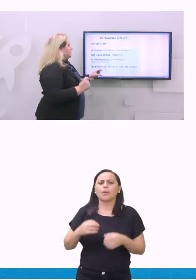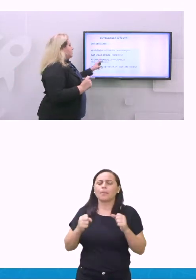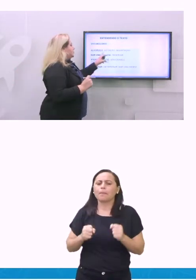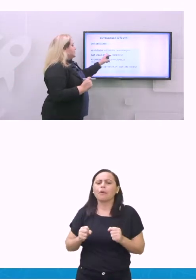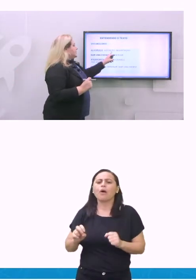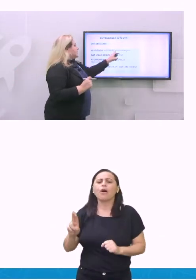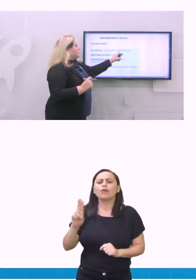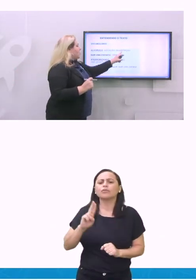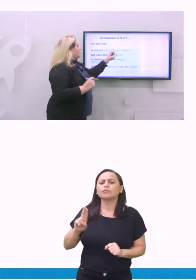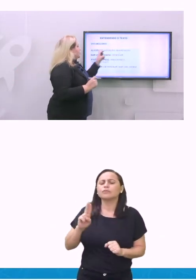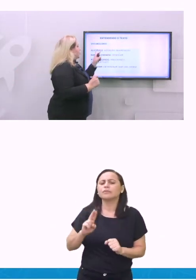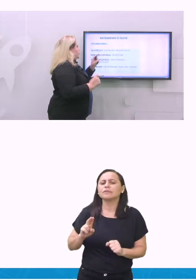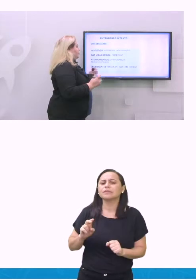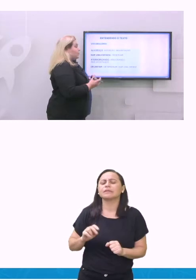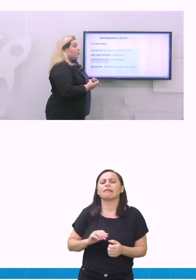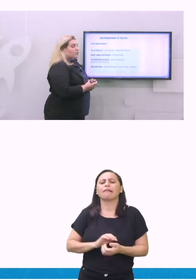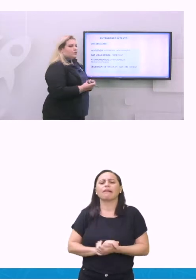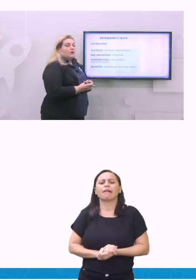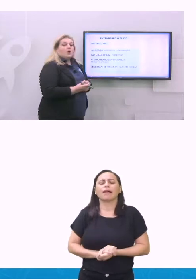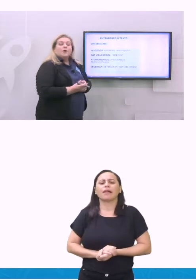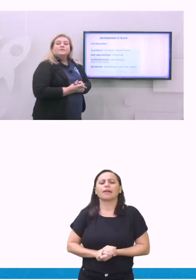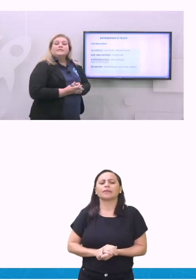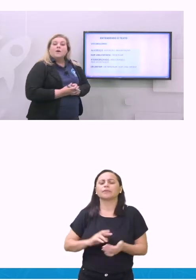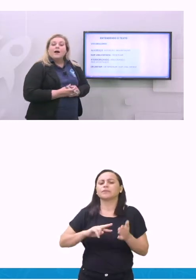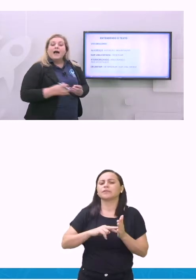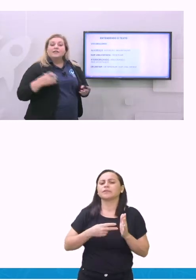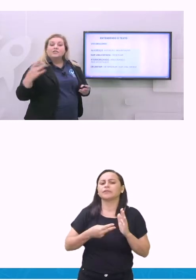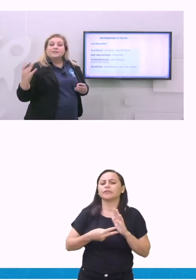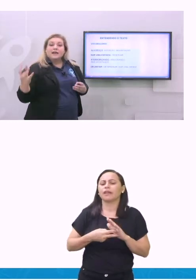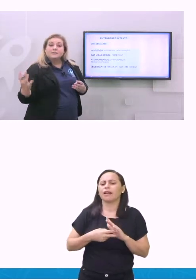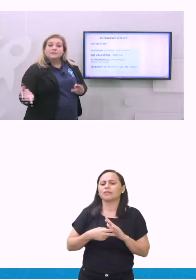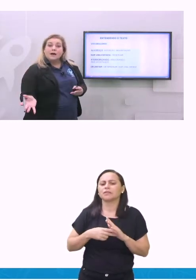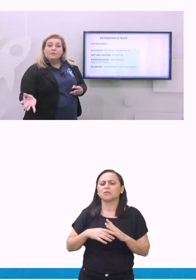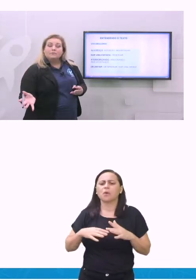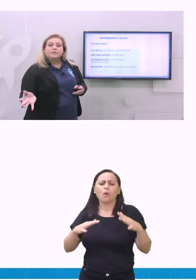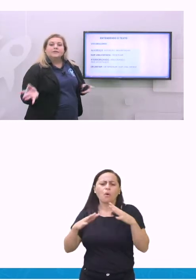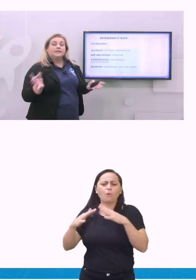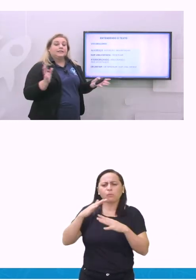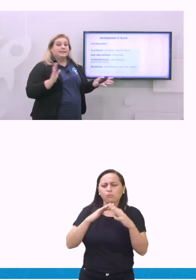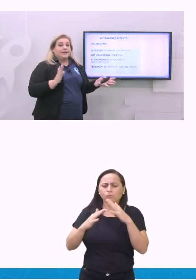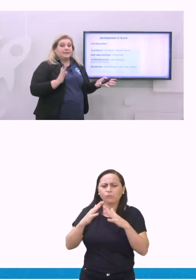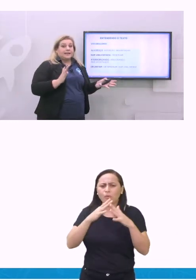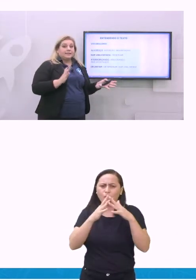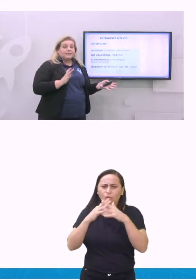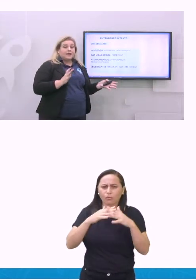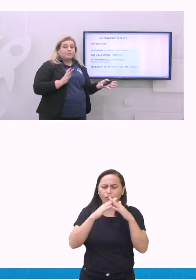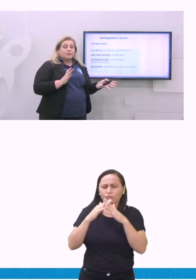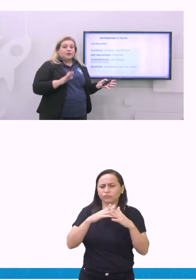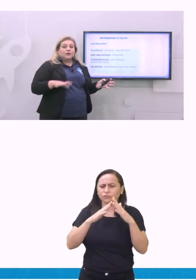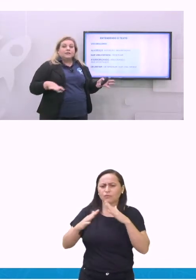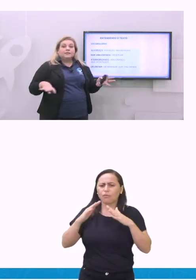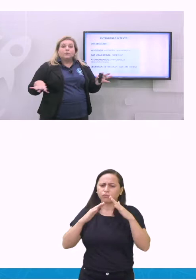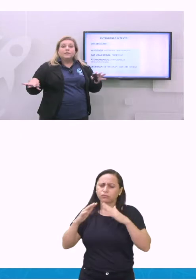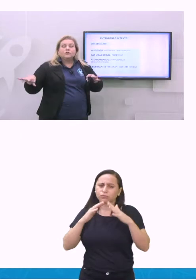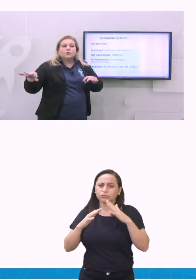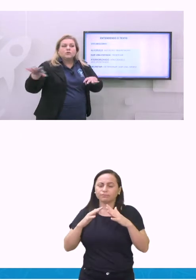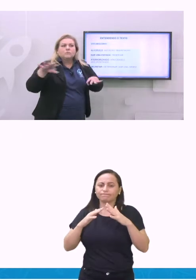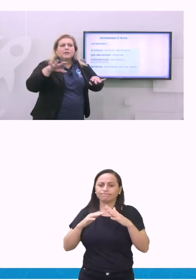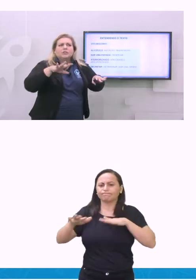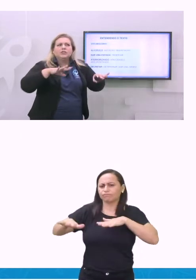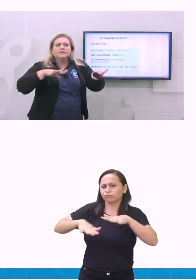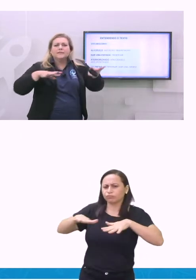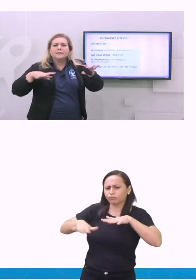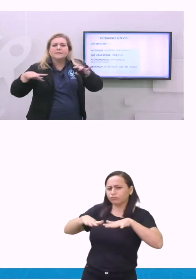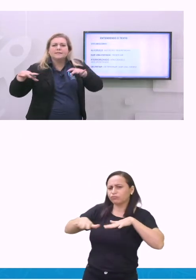ou seja, os sinônimos de alvoroço são agitação, inquietação. Então, ele trouxe